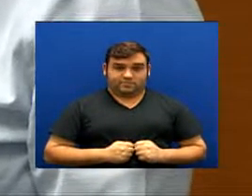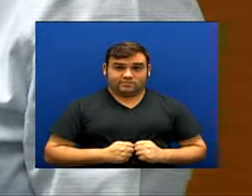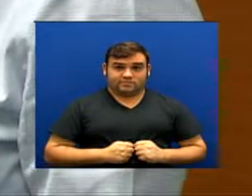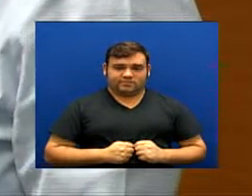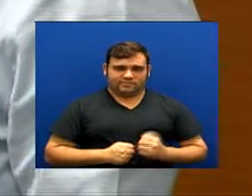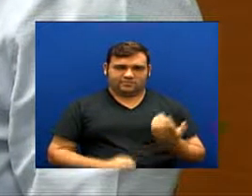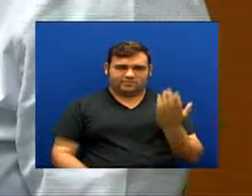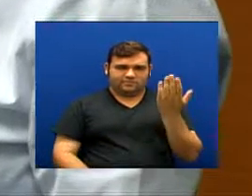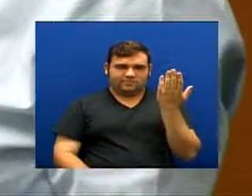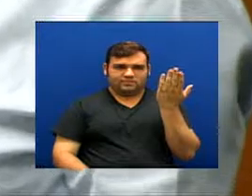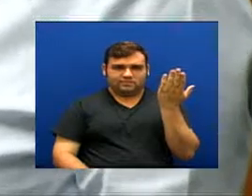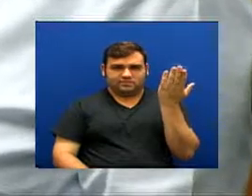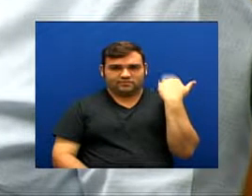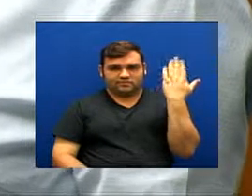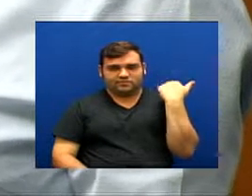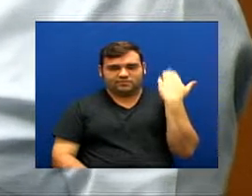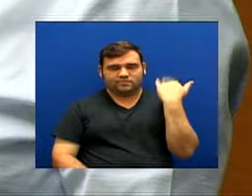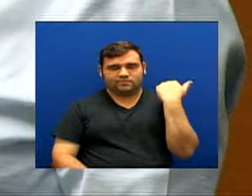Deus abençoe.